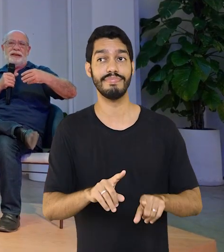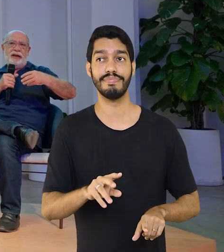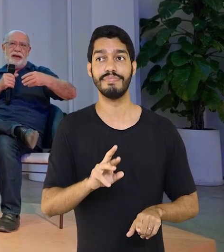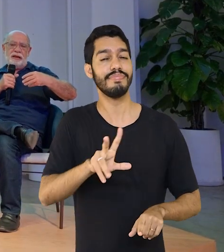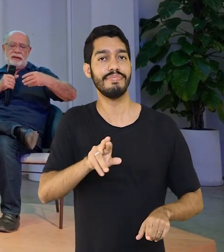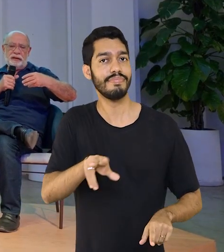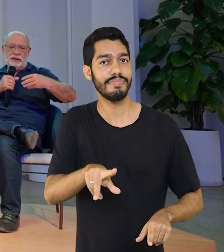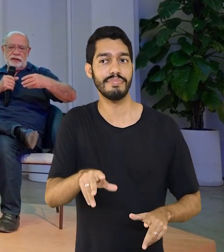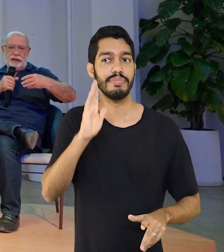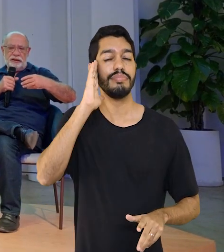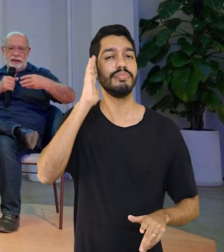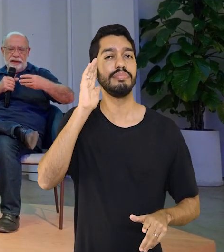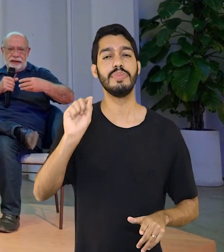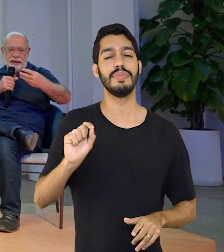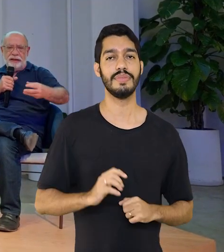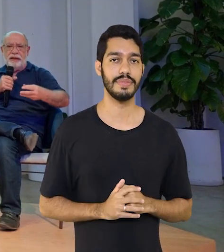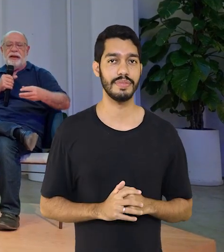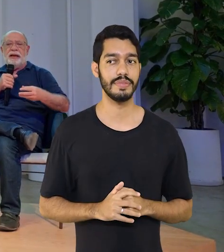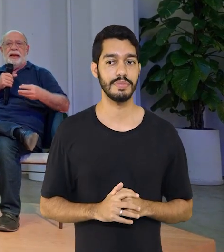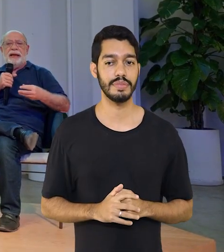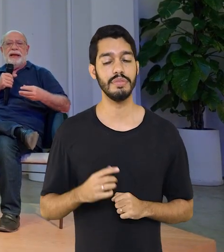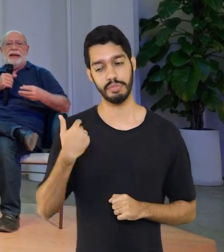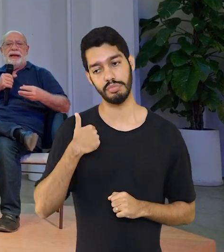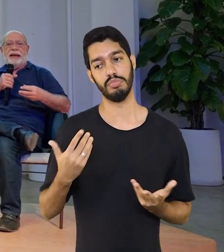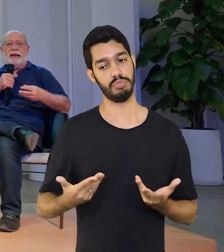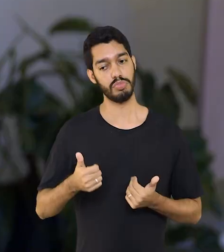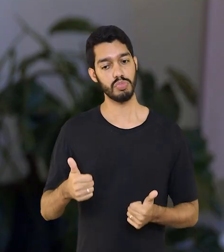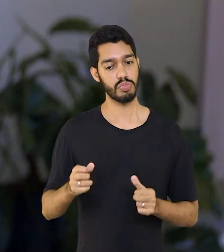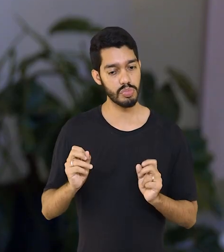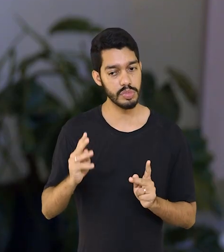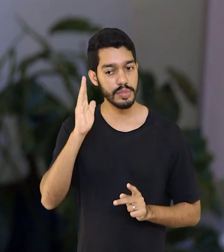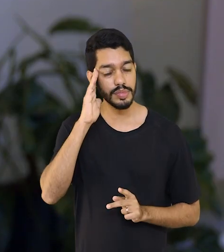sem deixar de entender que